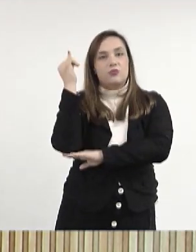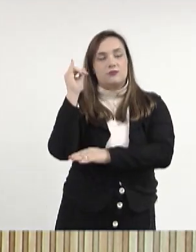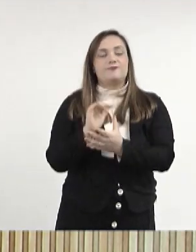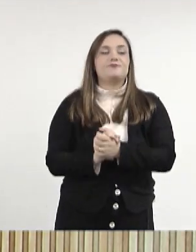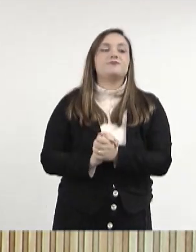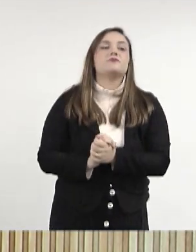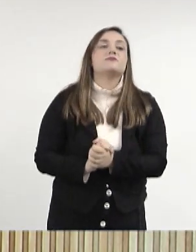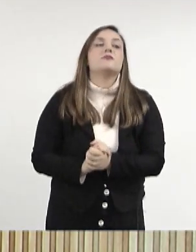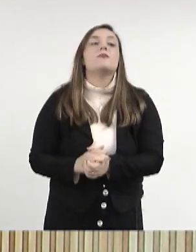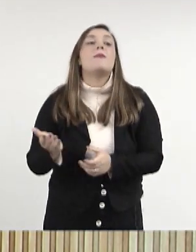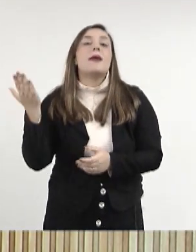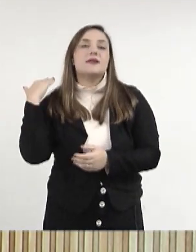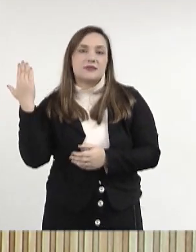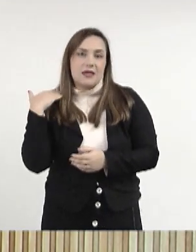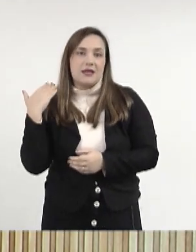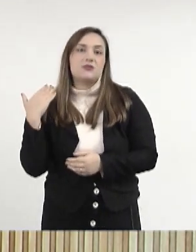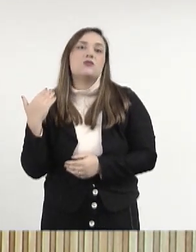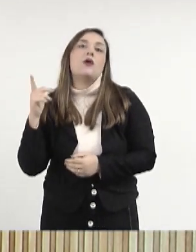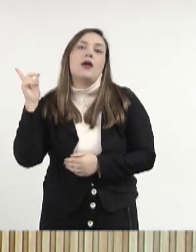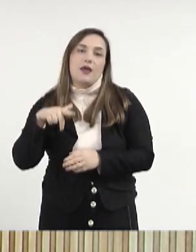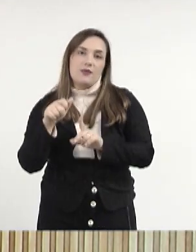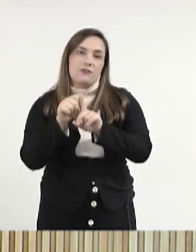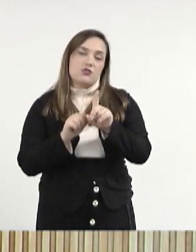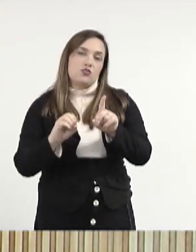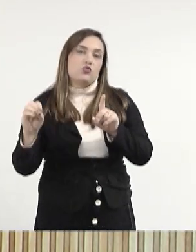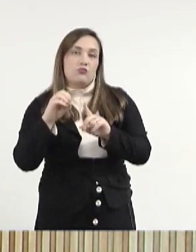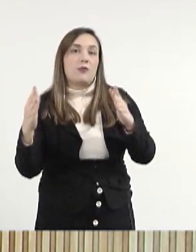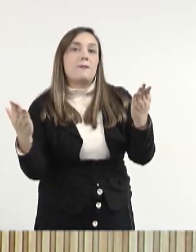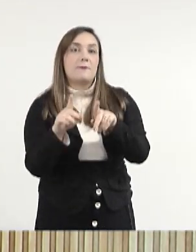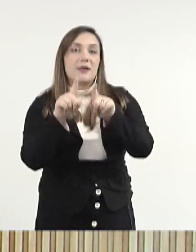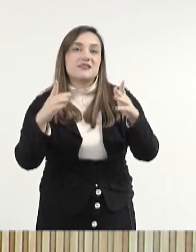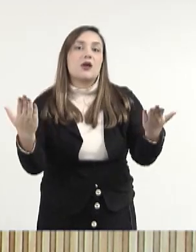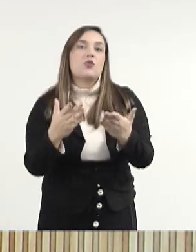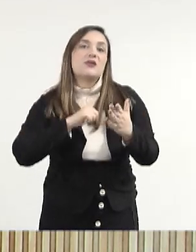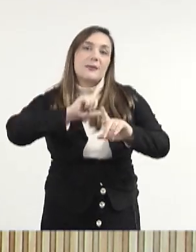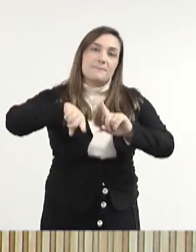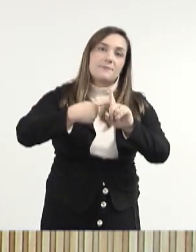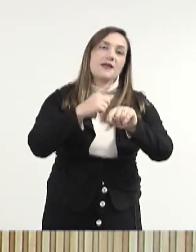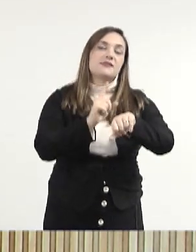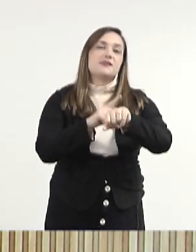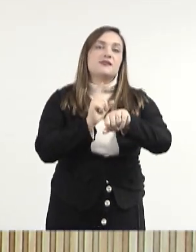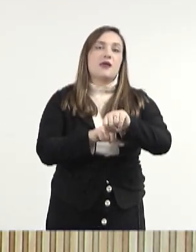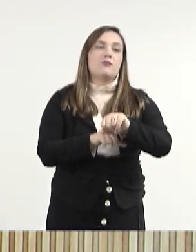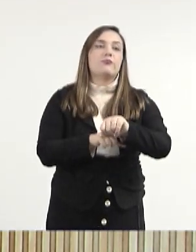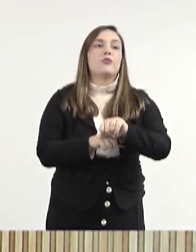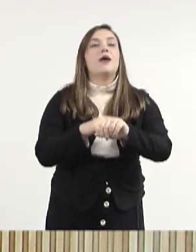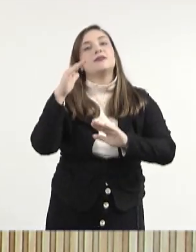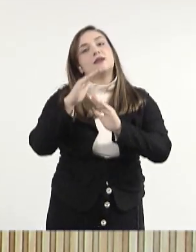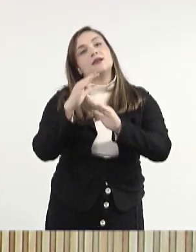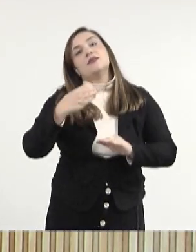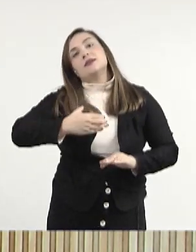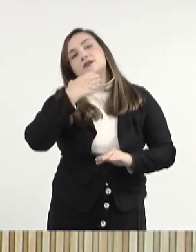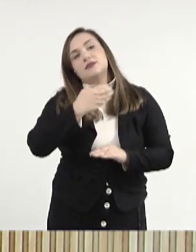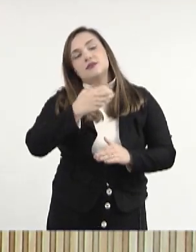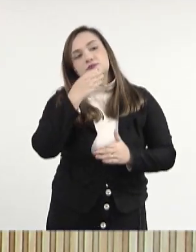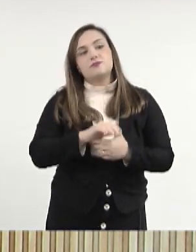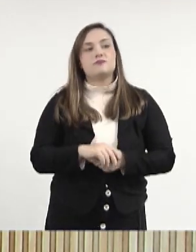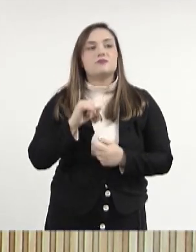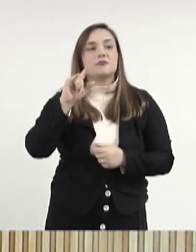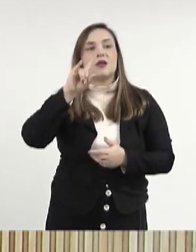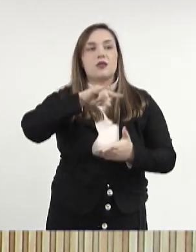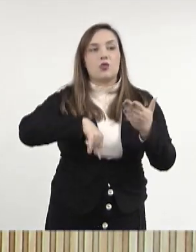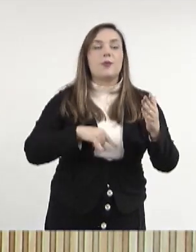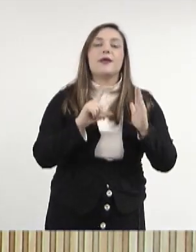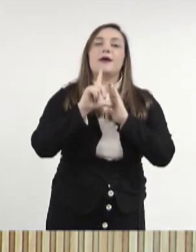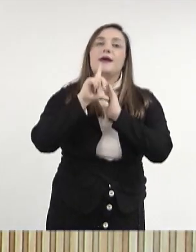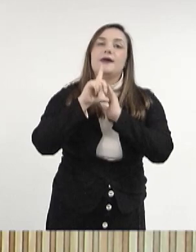O prazo também tinha acabado no final de outubro, fica prorrogado então a regularização de quem tem essa documentação em atraso, que ainda